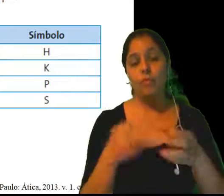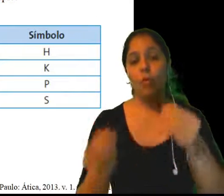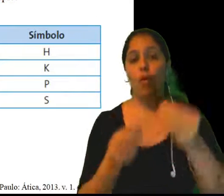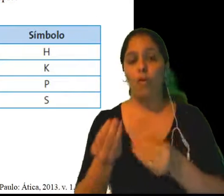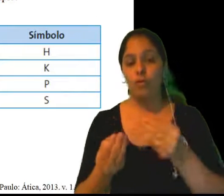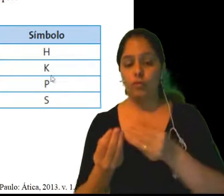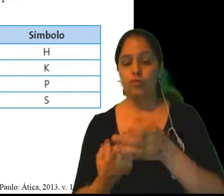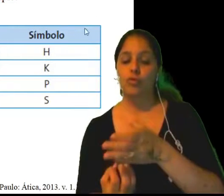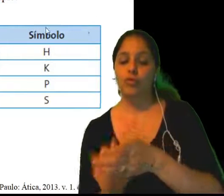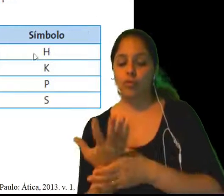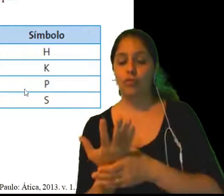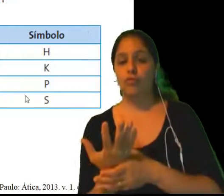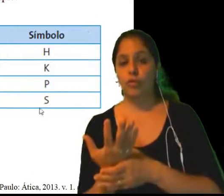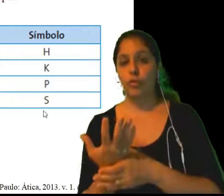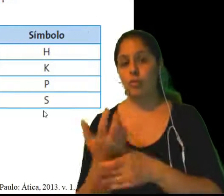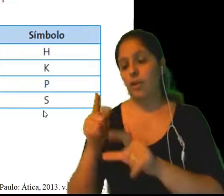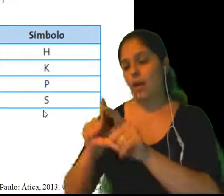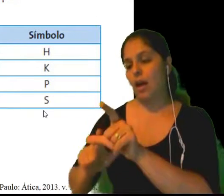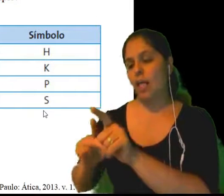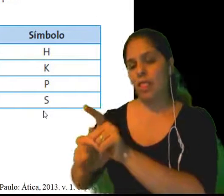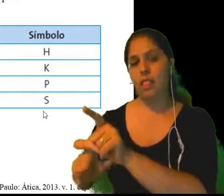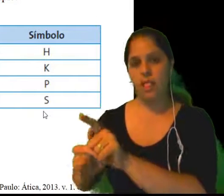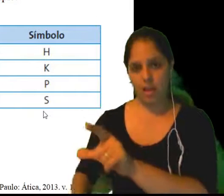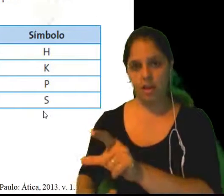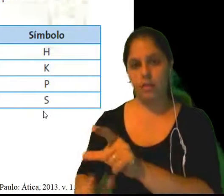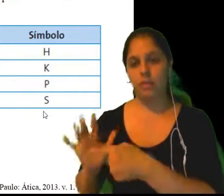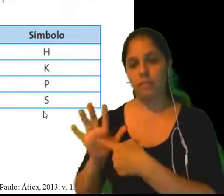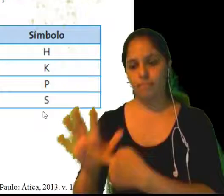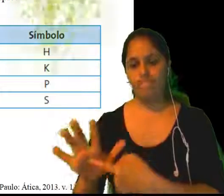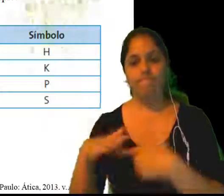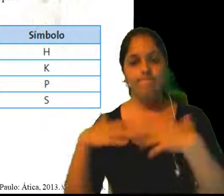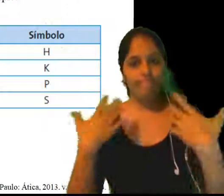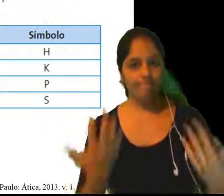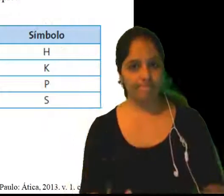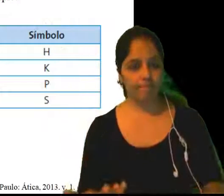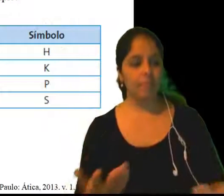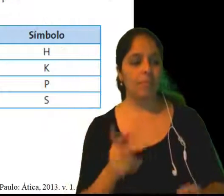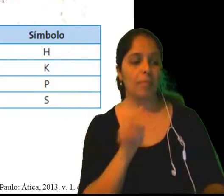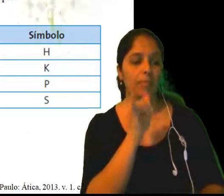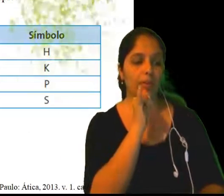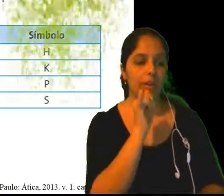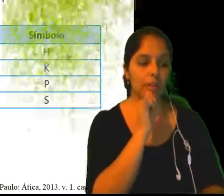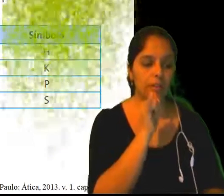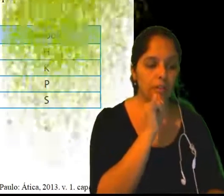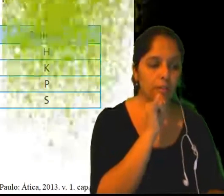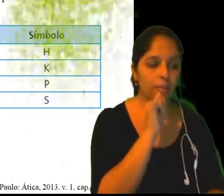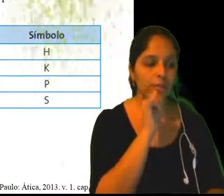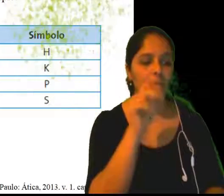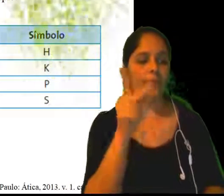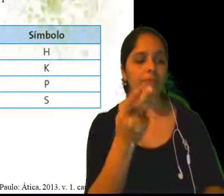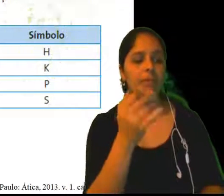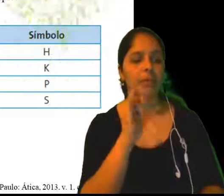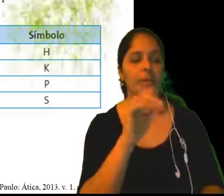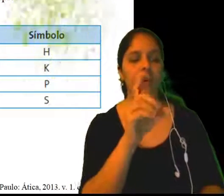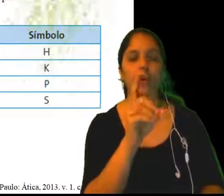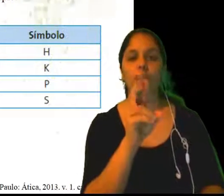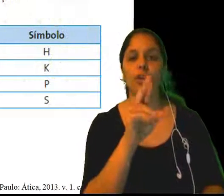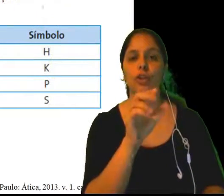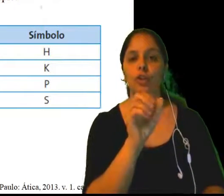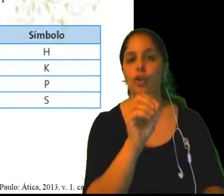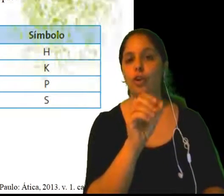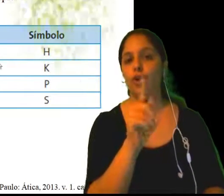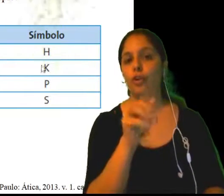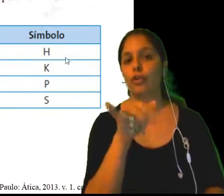nome original e os símbolos que esses elementos apresentam. No caso do hidrogênio, o seu nome original